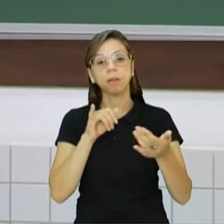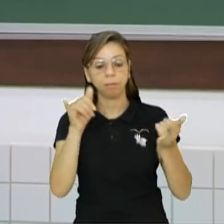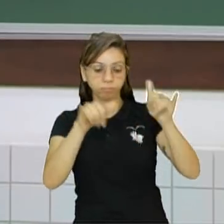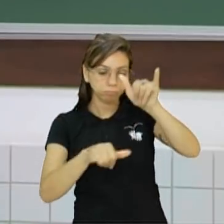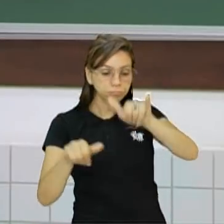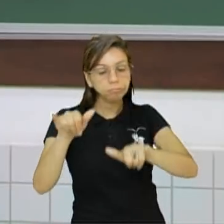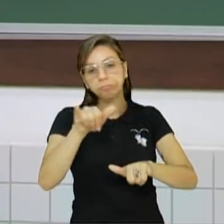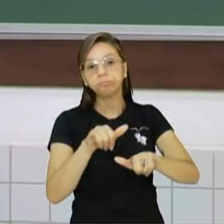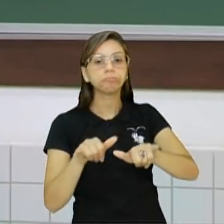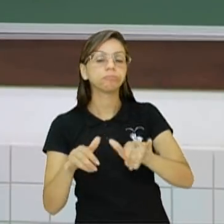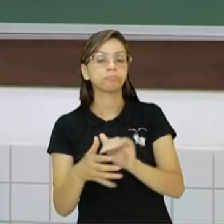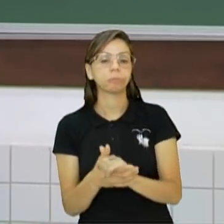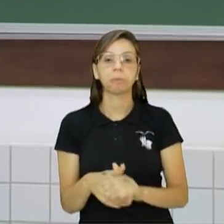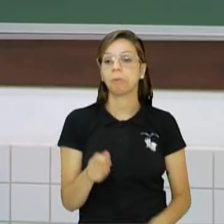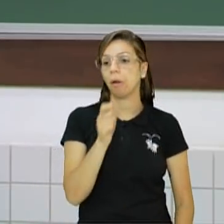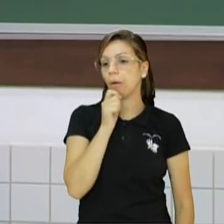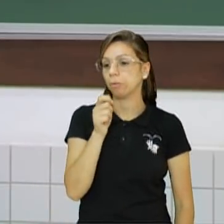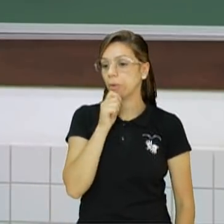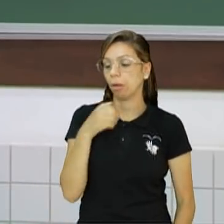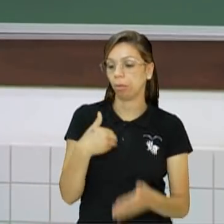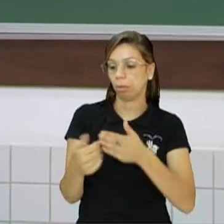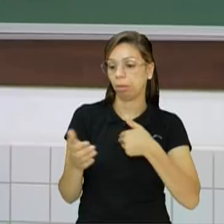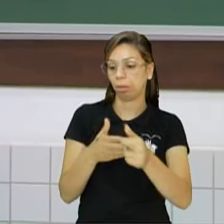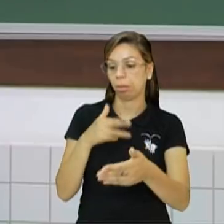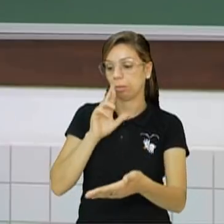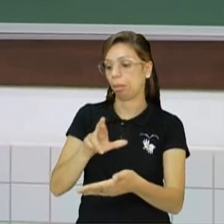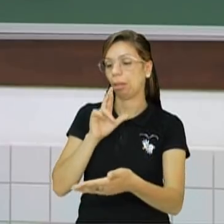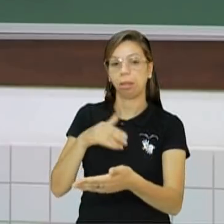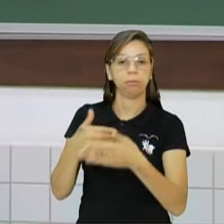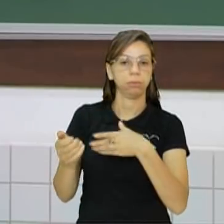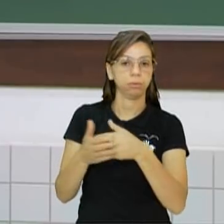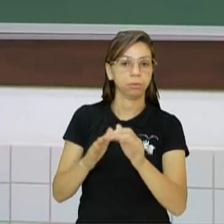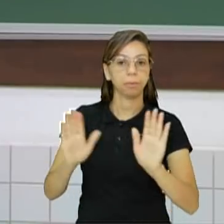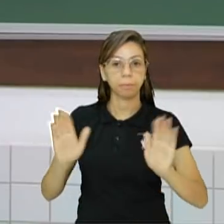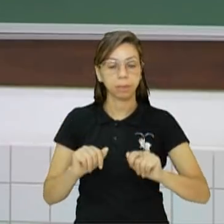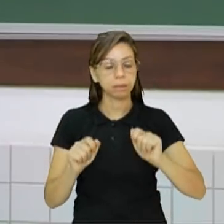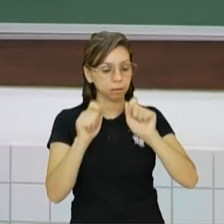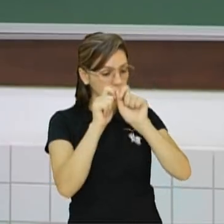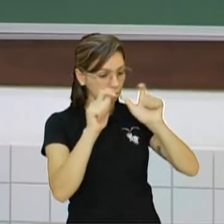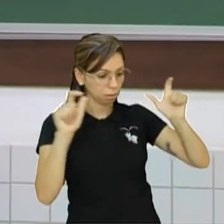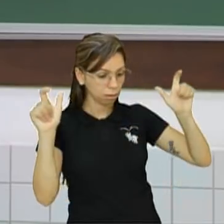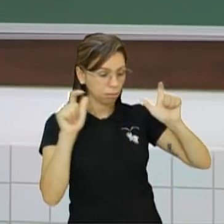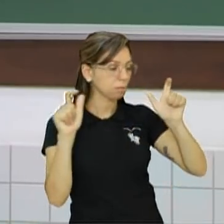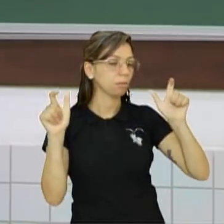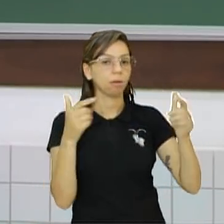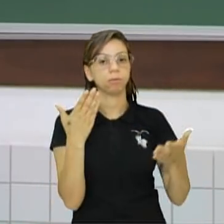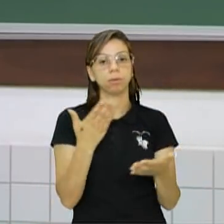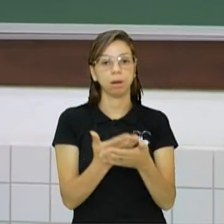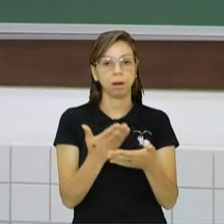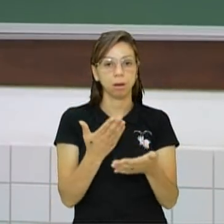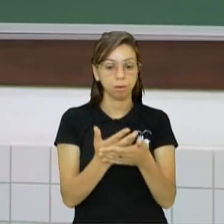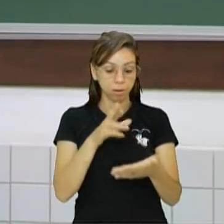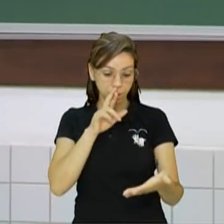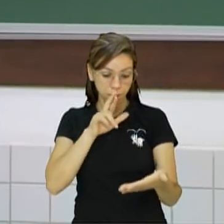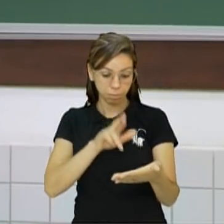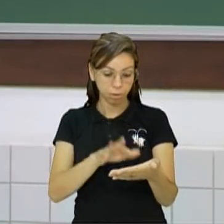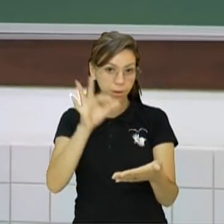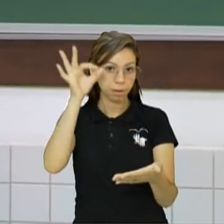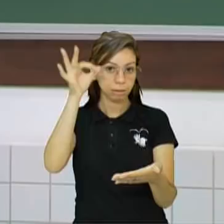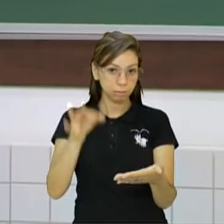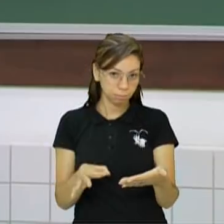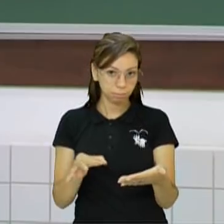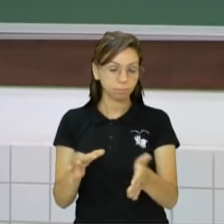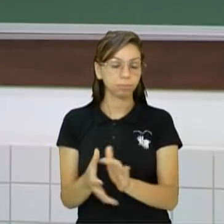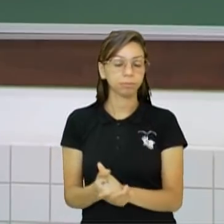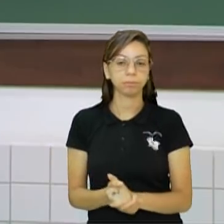não adianta vocês pegarem e responder qualquer coisa na atividade, hein? Tem que prestar atenção na aula, tem que fazer certinho a